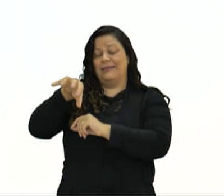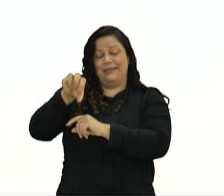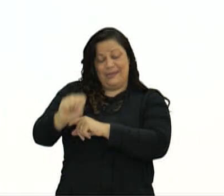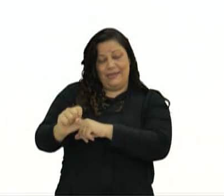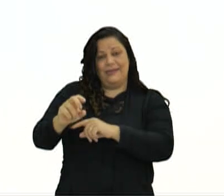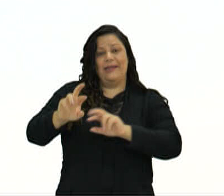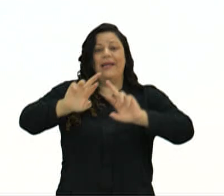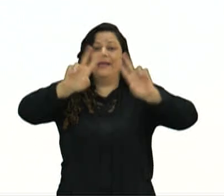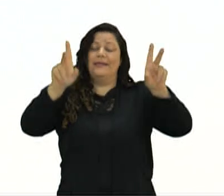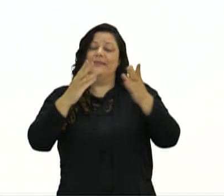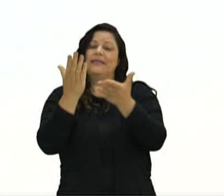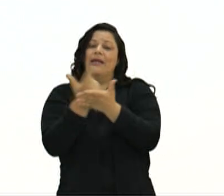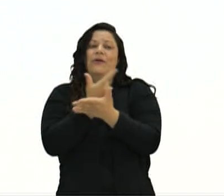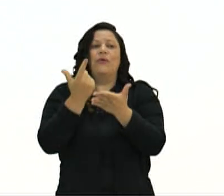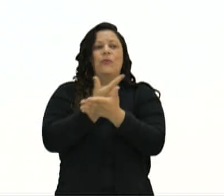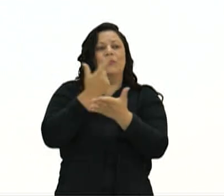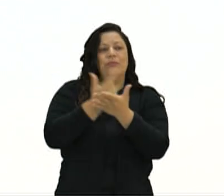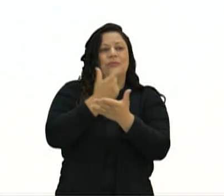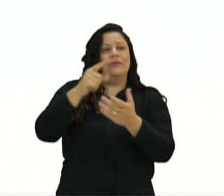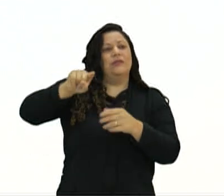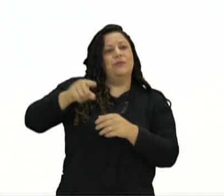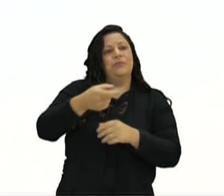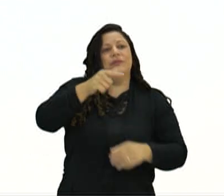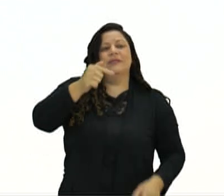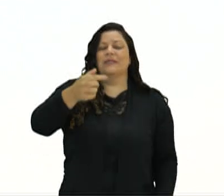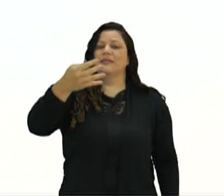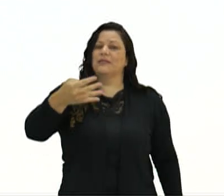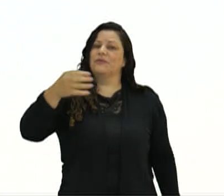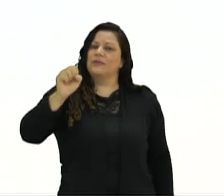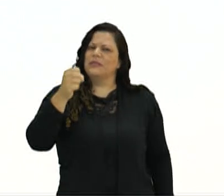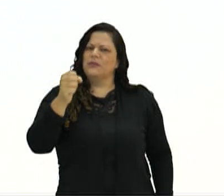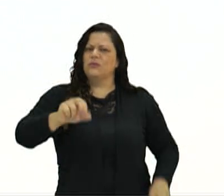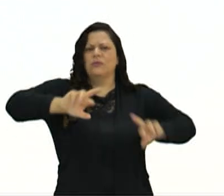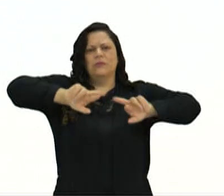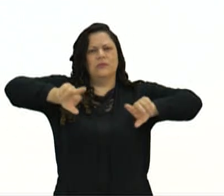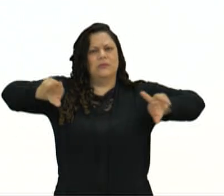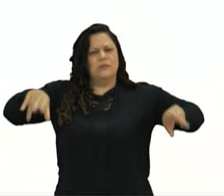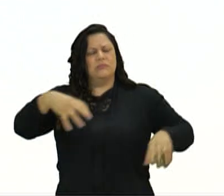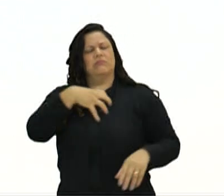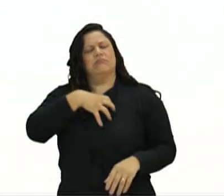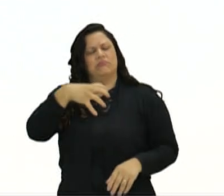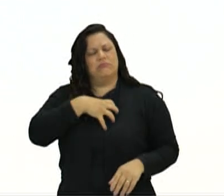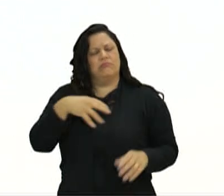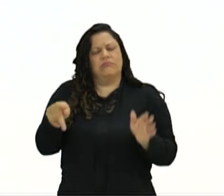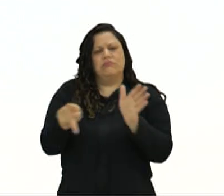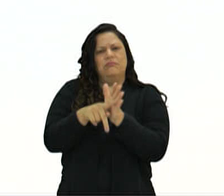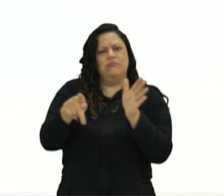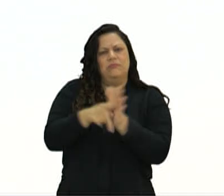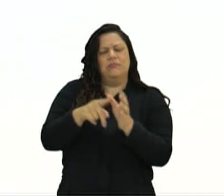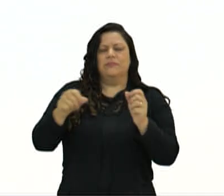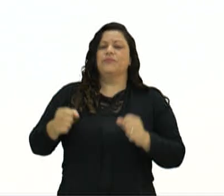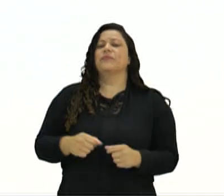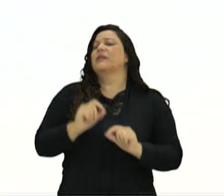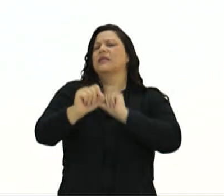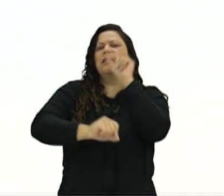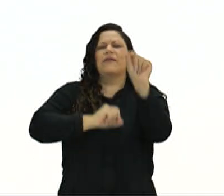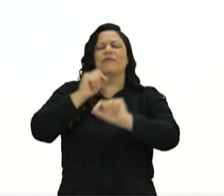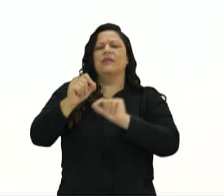diferentes formas, né, de poder, a que ele está se referindo? Ele se refere à república, à monarquia e